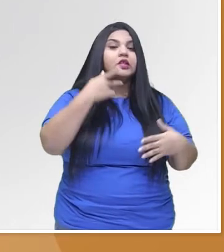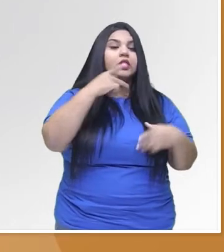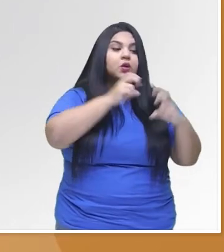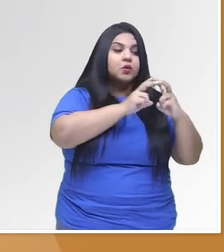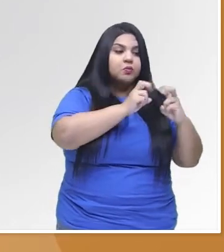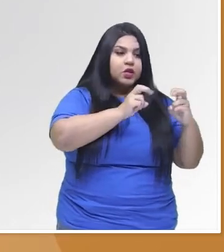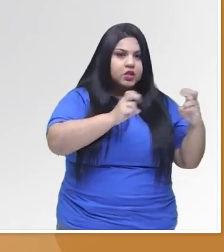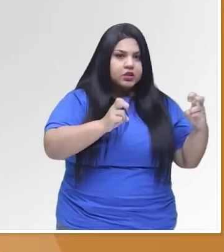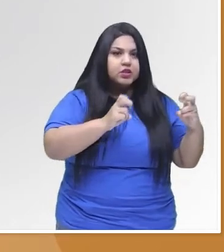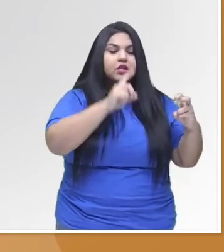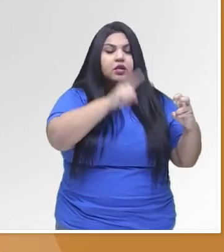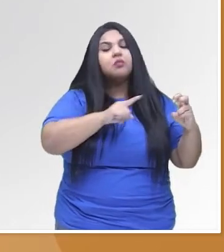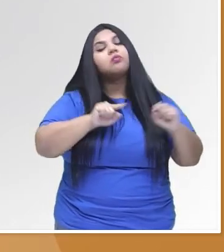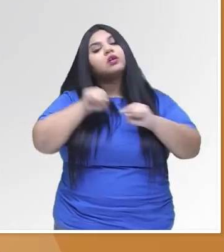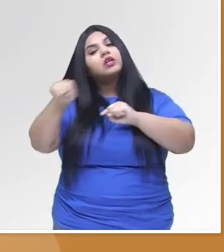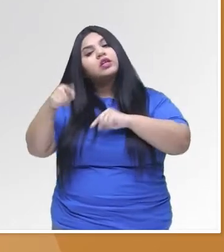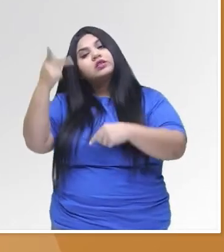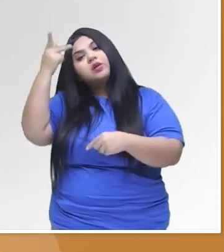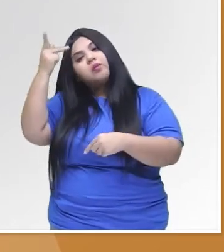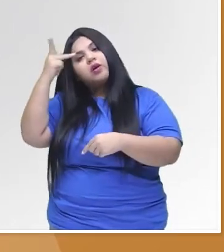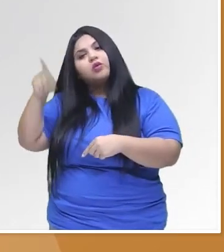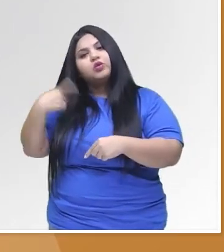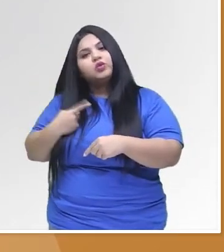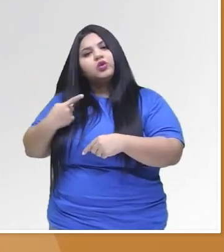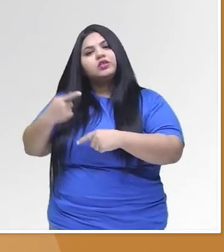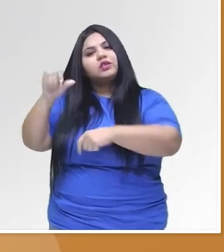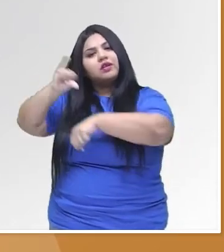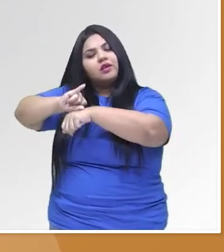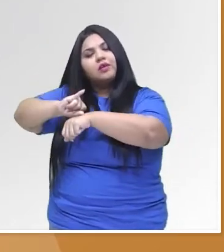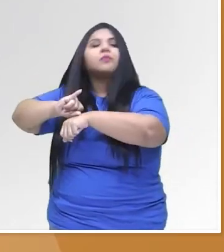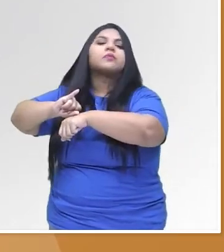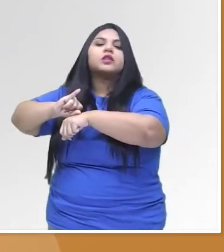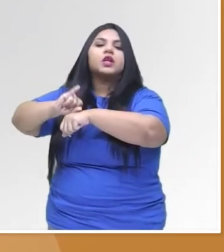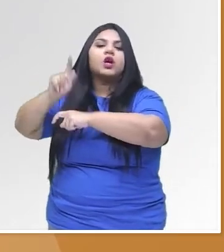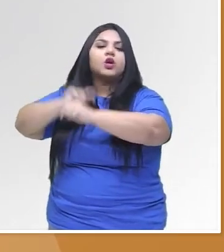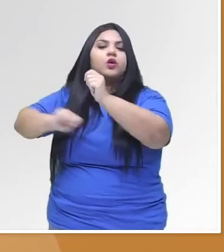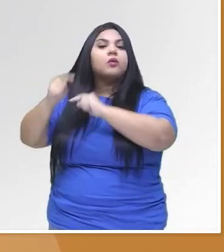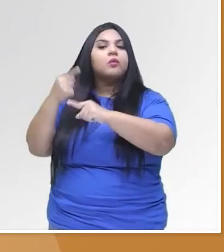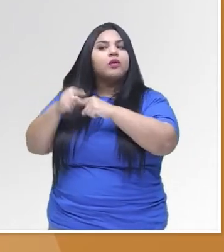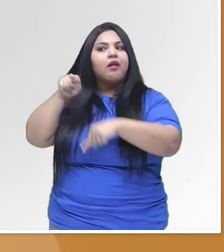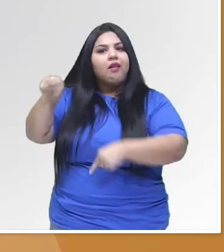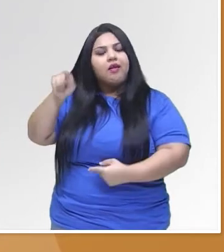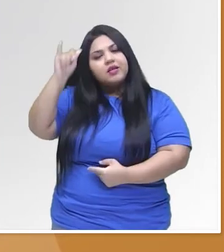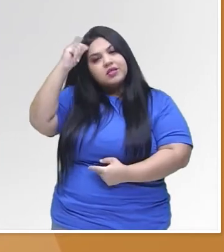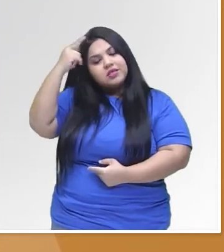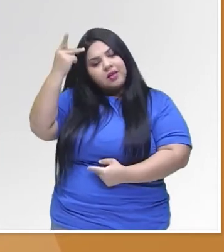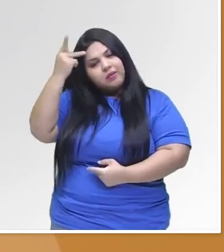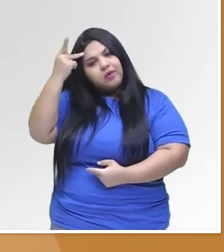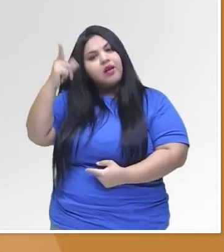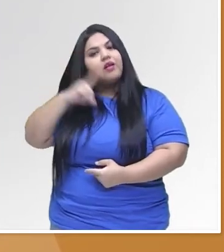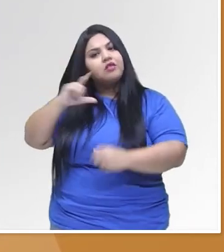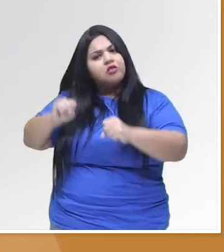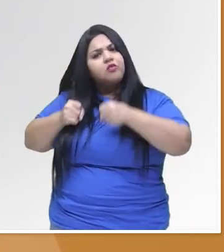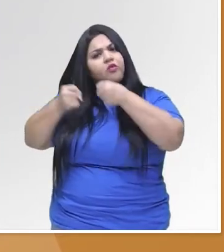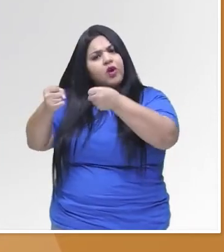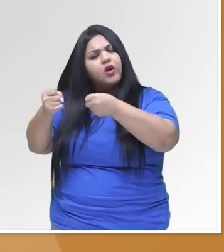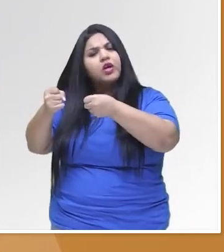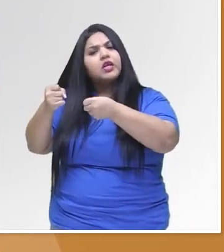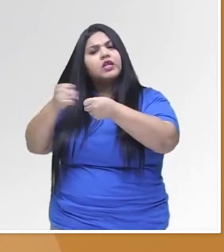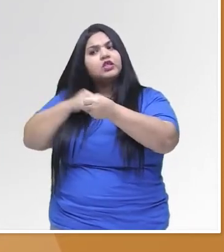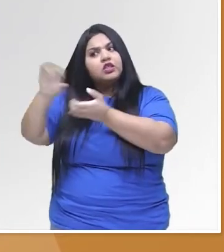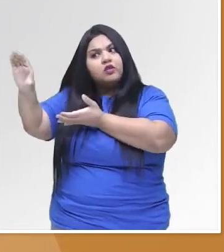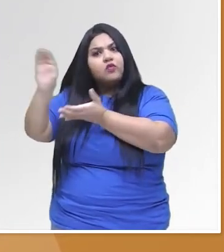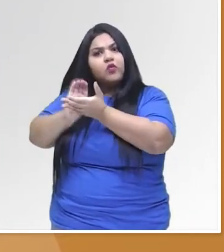capital política e São Paulo é a nossa capital econômica. Por quê? Lá em São Paulo estão concentradas a Bolsa